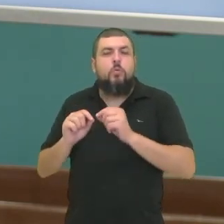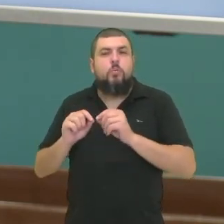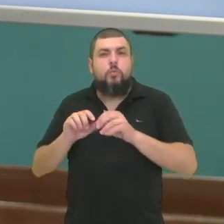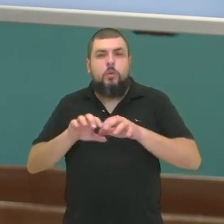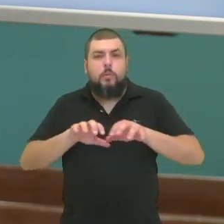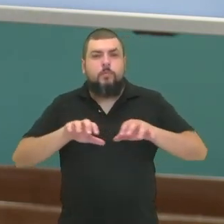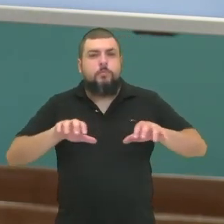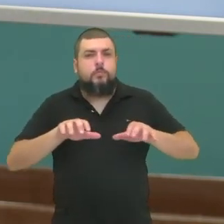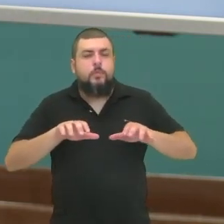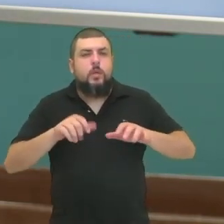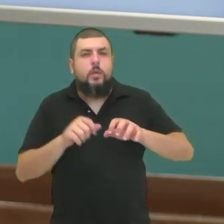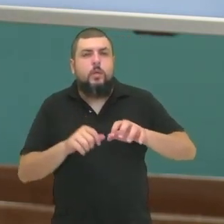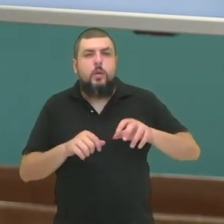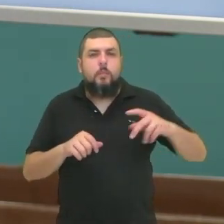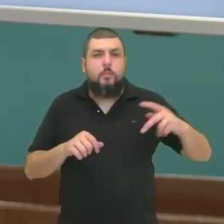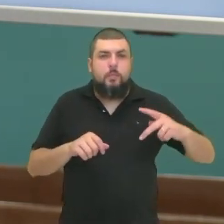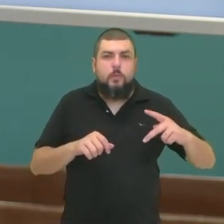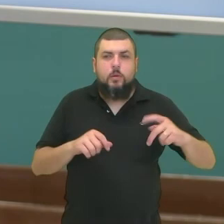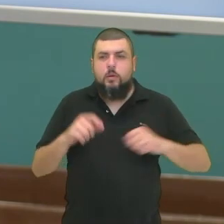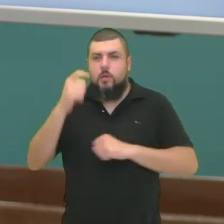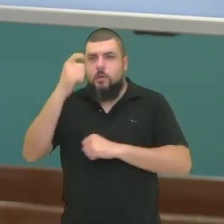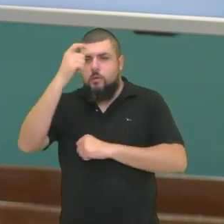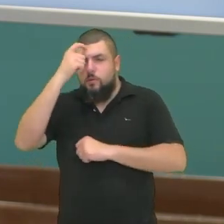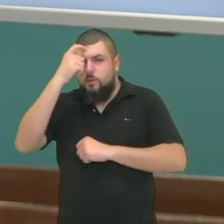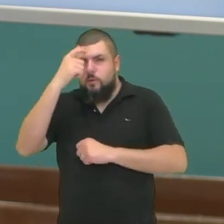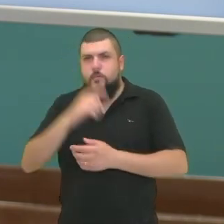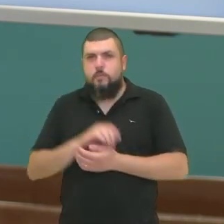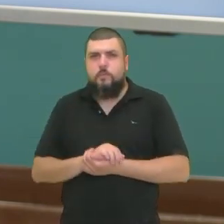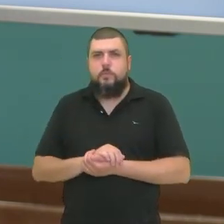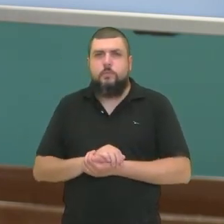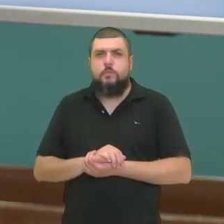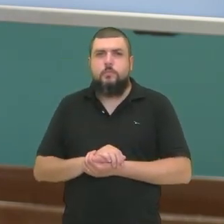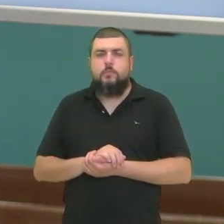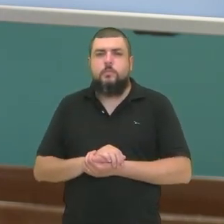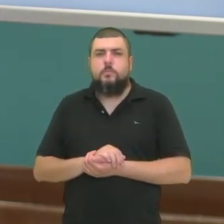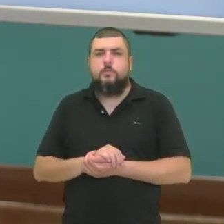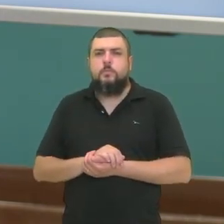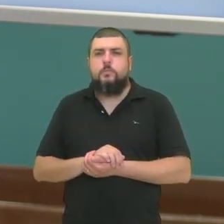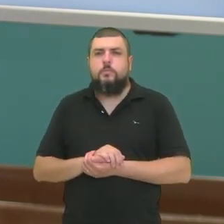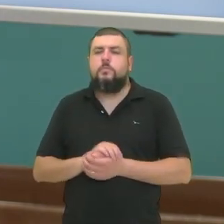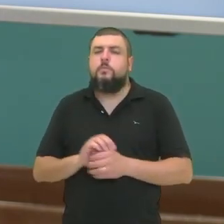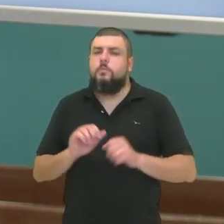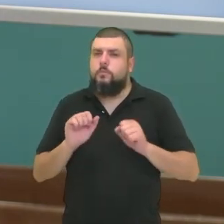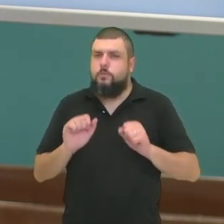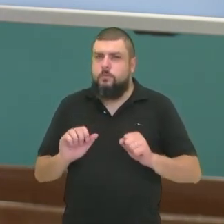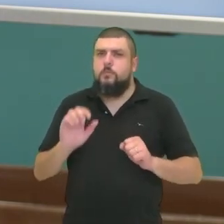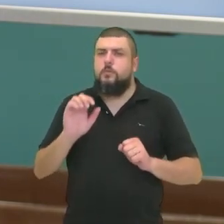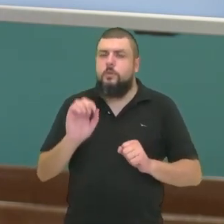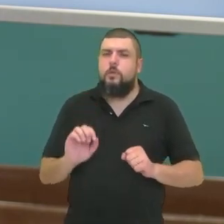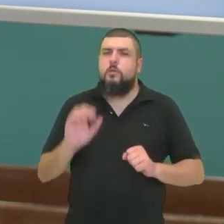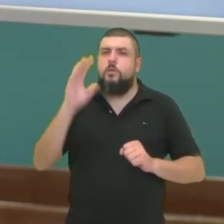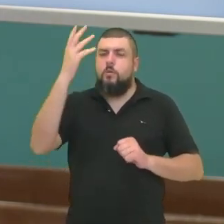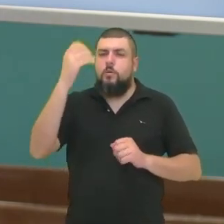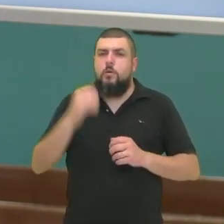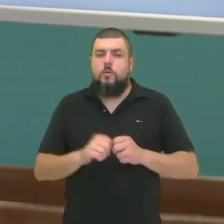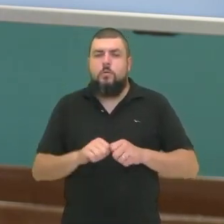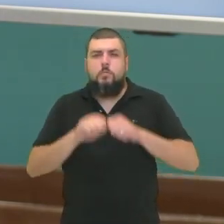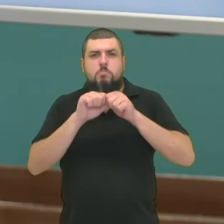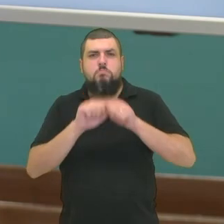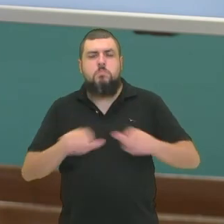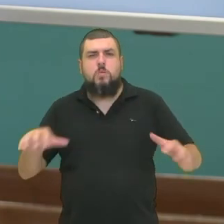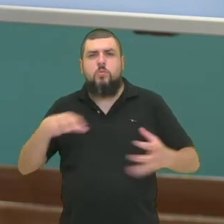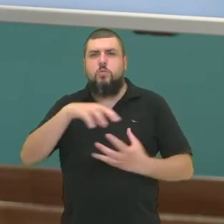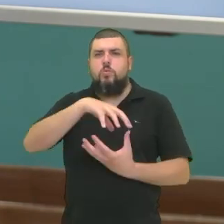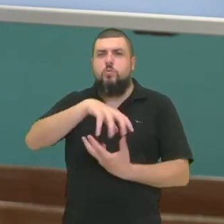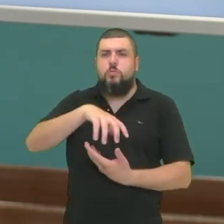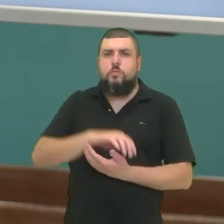e Índia, levando muitos militares. Isso que poderia escalonar justamente para um conflito mundial, uma vez